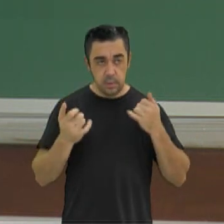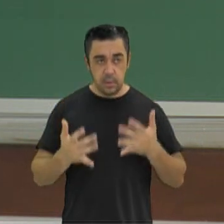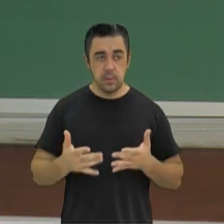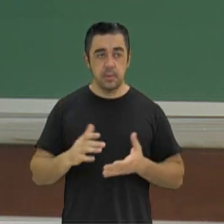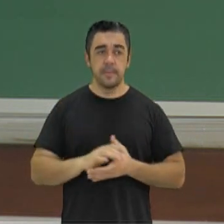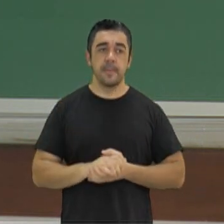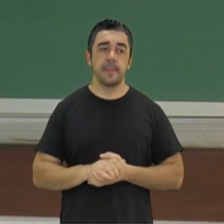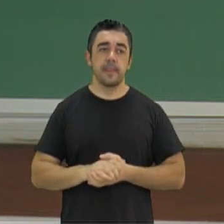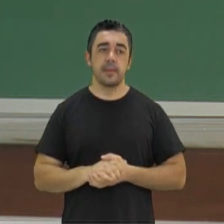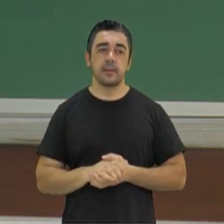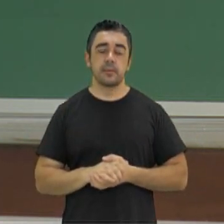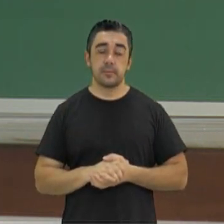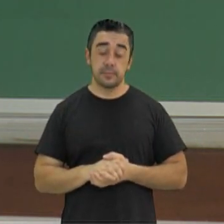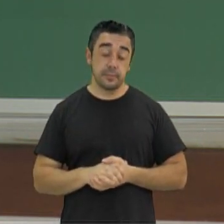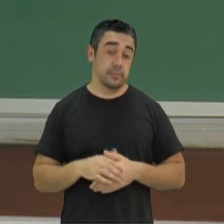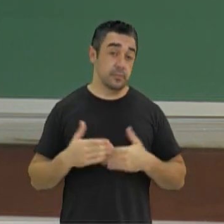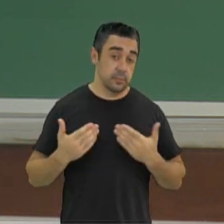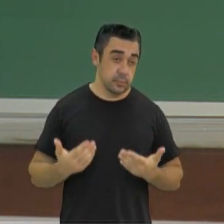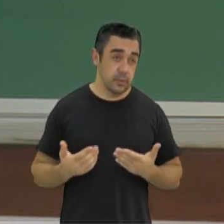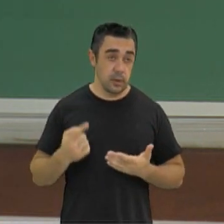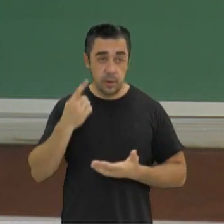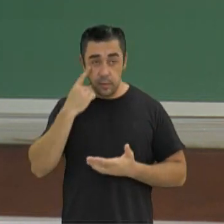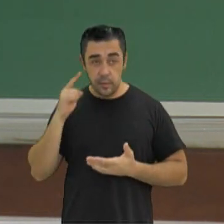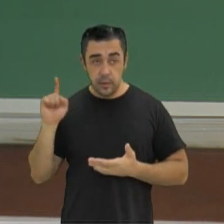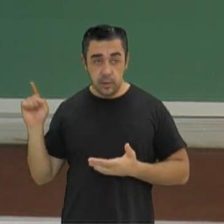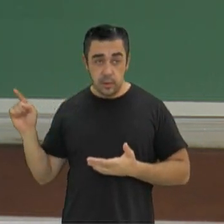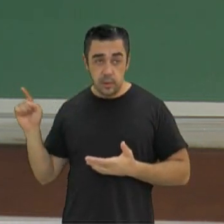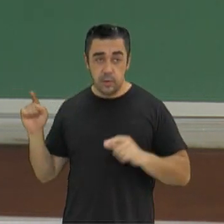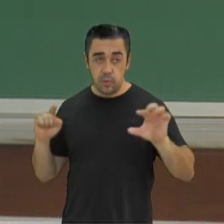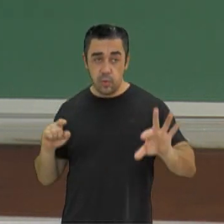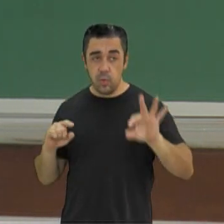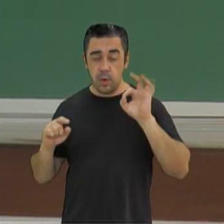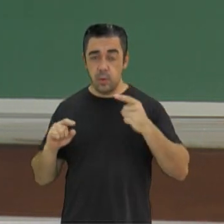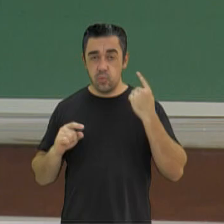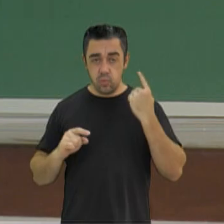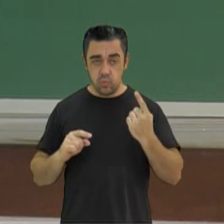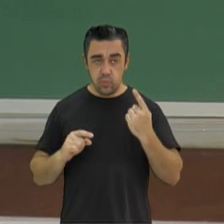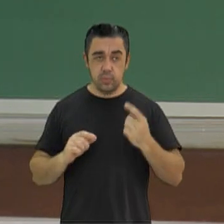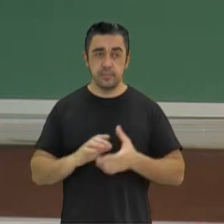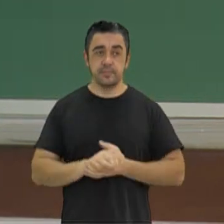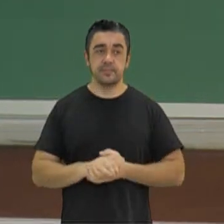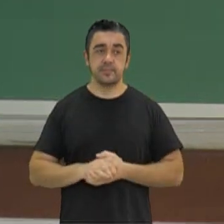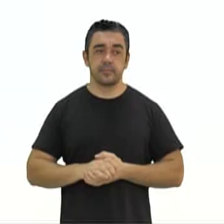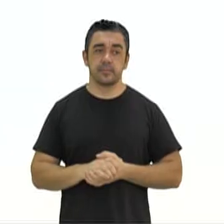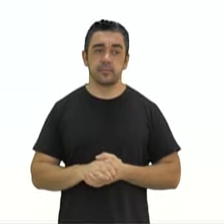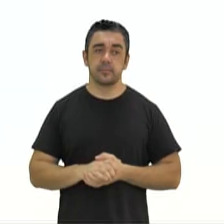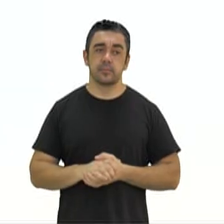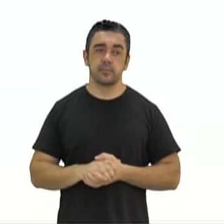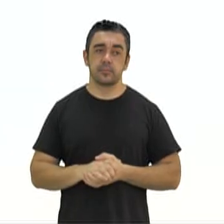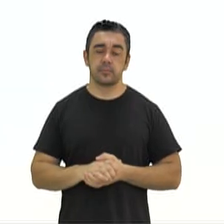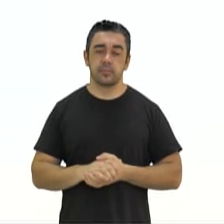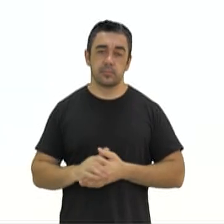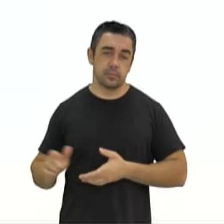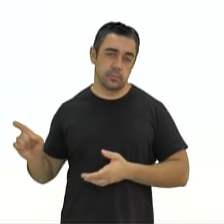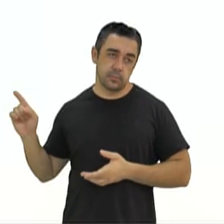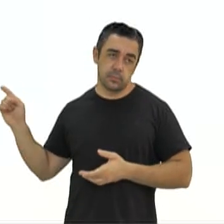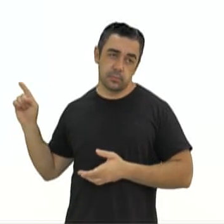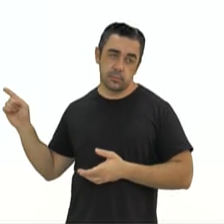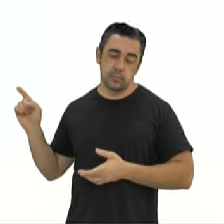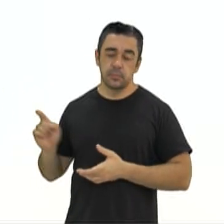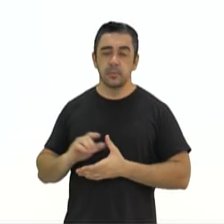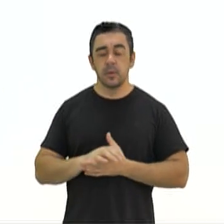por trapézios. Vamos destacar daqui um desses trapézios, falando da lateral. Muito bem, esse trapézio